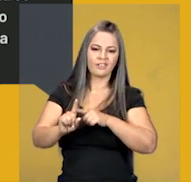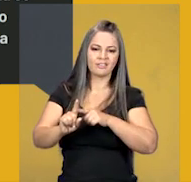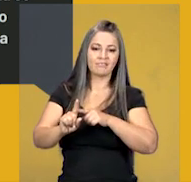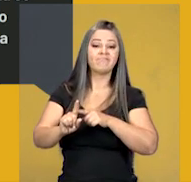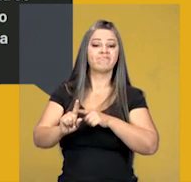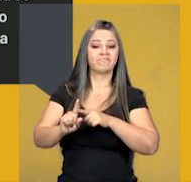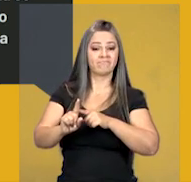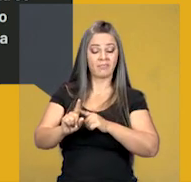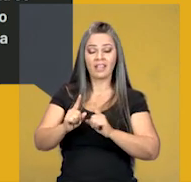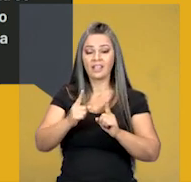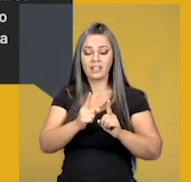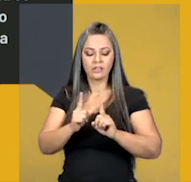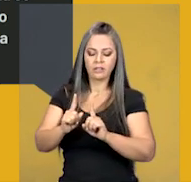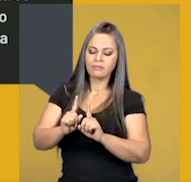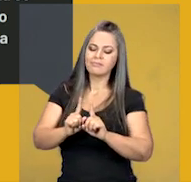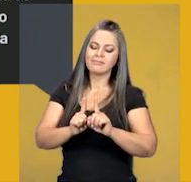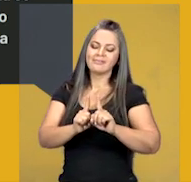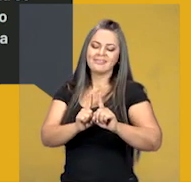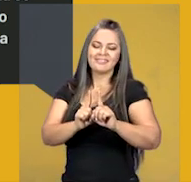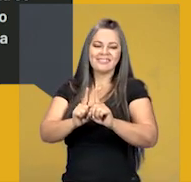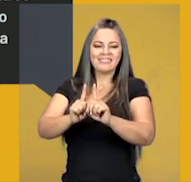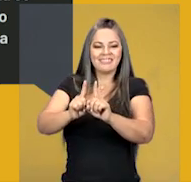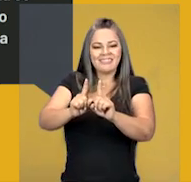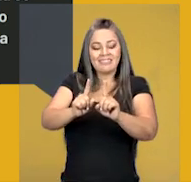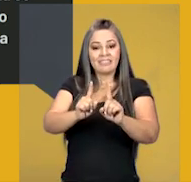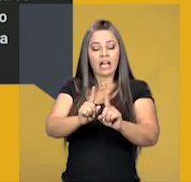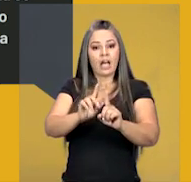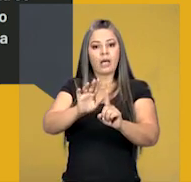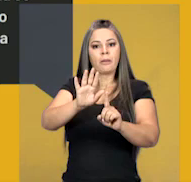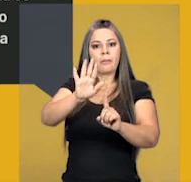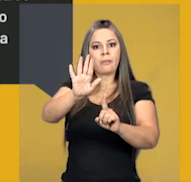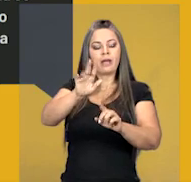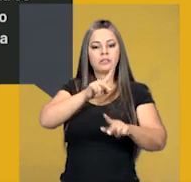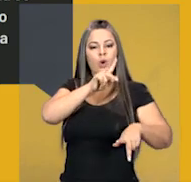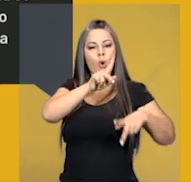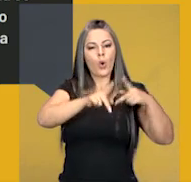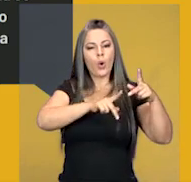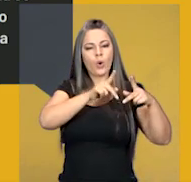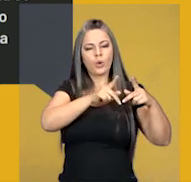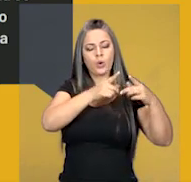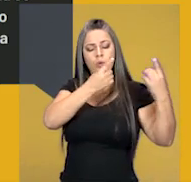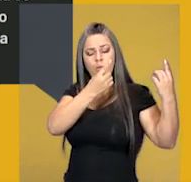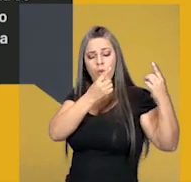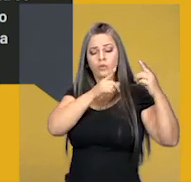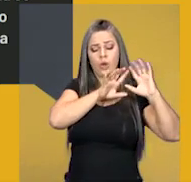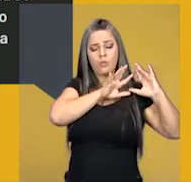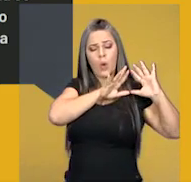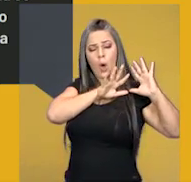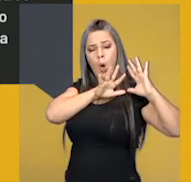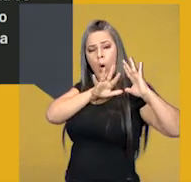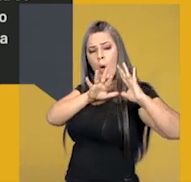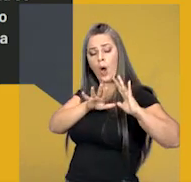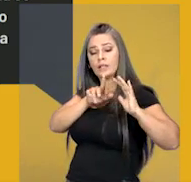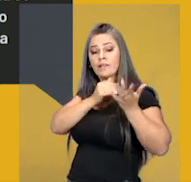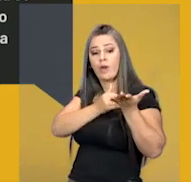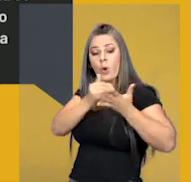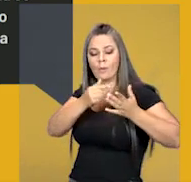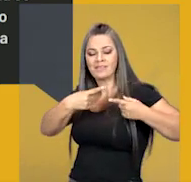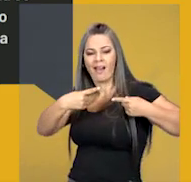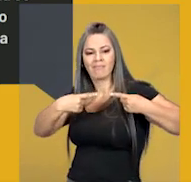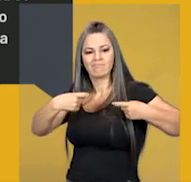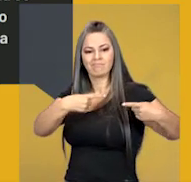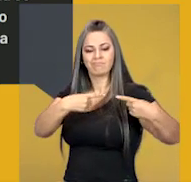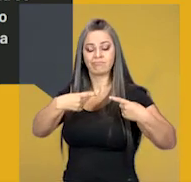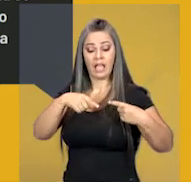Viviam tranquilamente e felizes, até sua tribo ser atacada e ser anunciada uma guerra. Itajibá teve